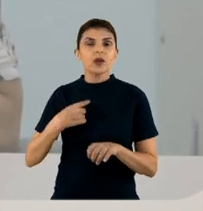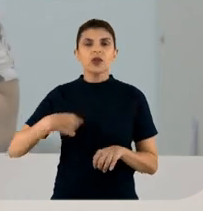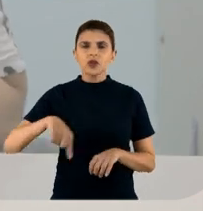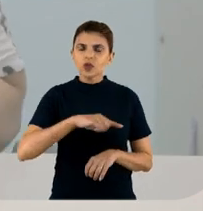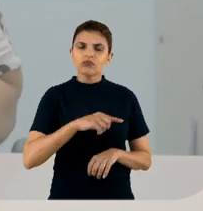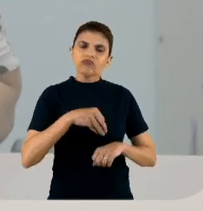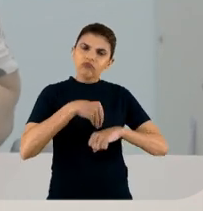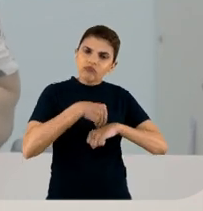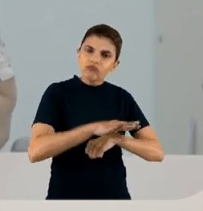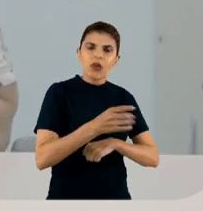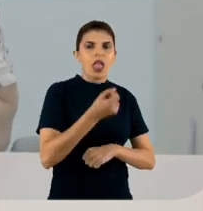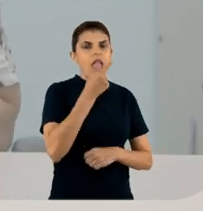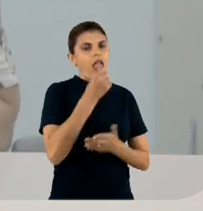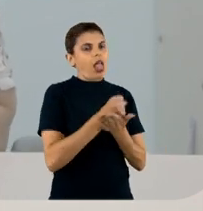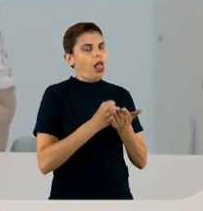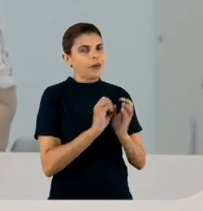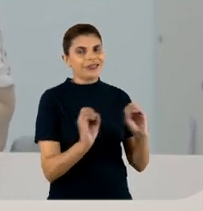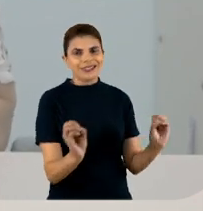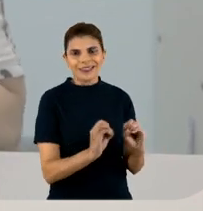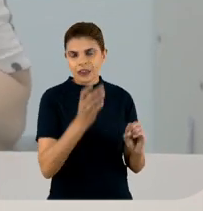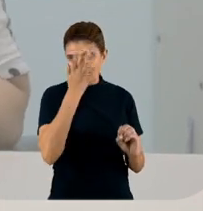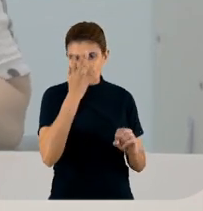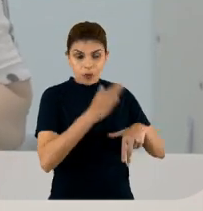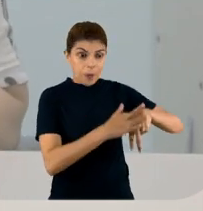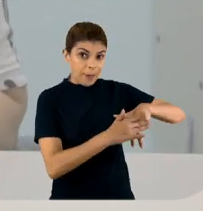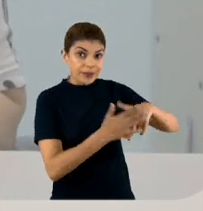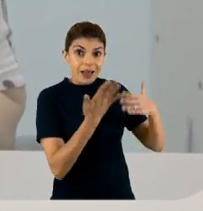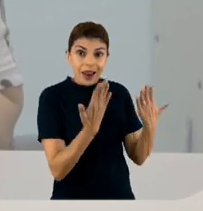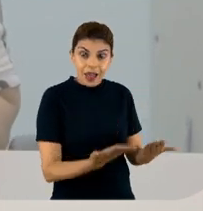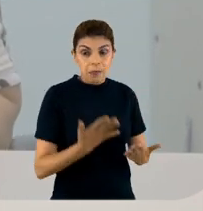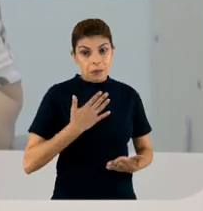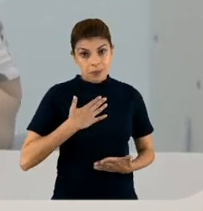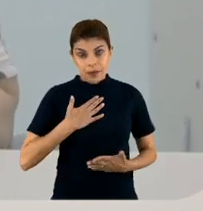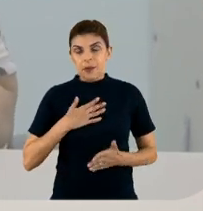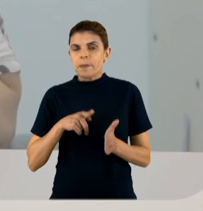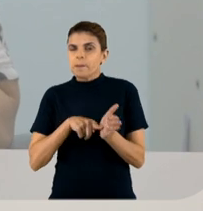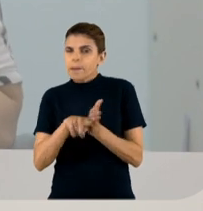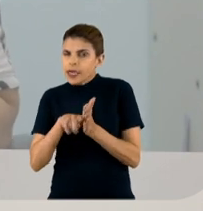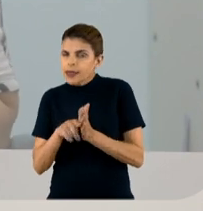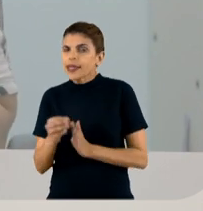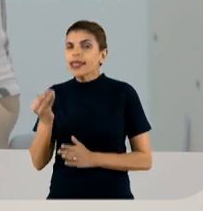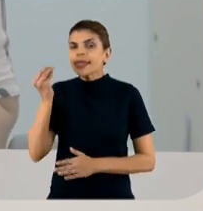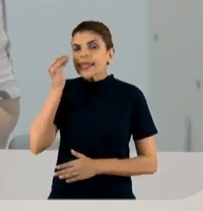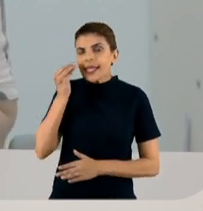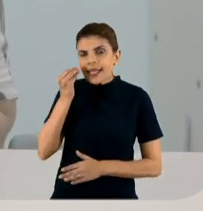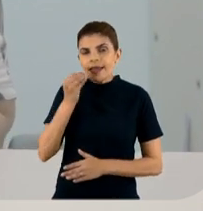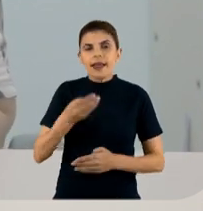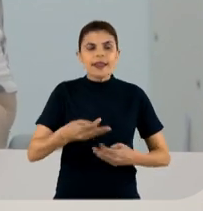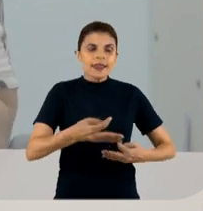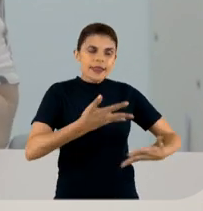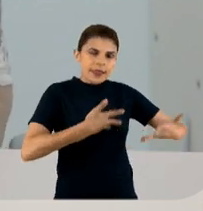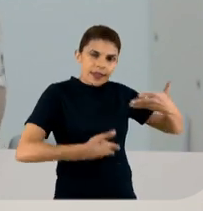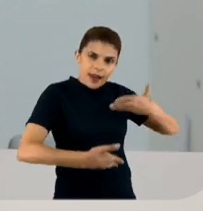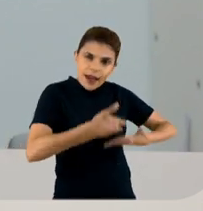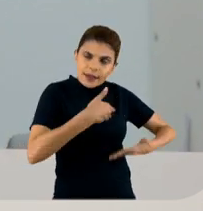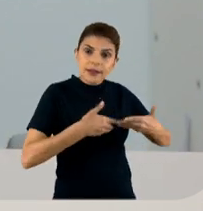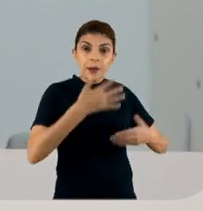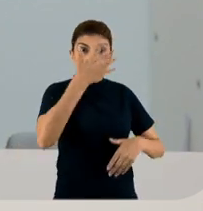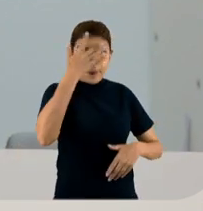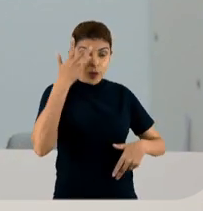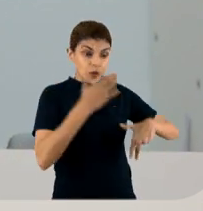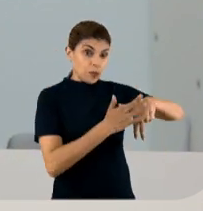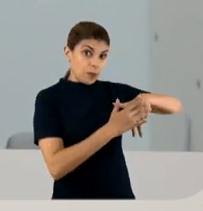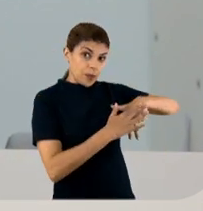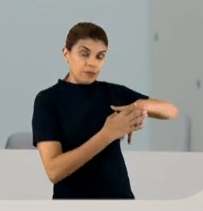é não dar nenhum remédio para casos leves eu até acho que como pesquisa deveria se tentar tratar